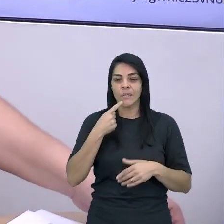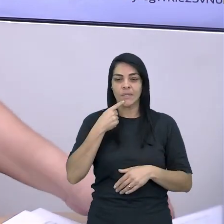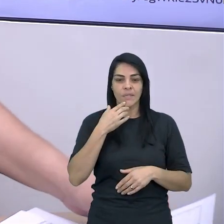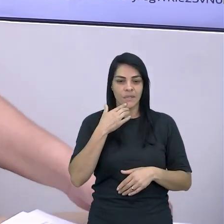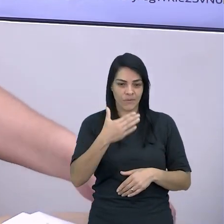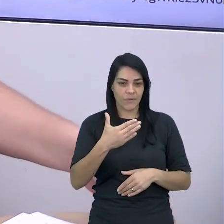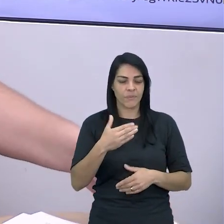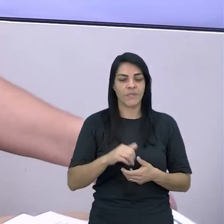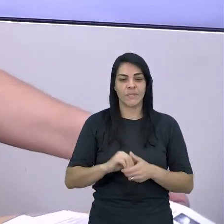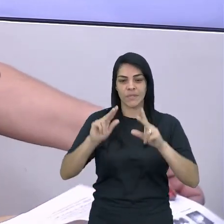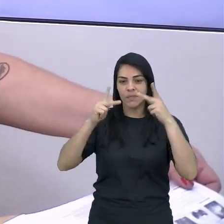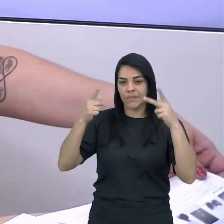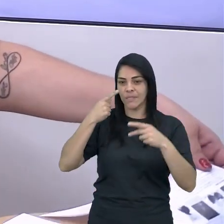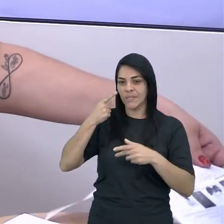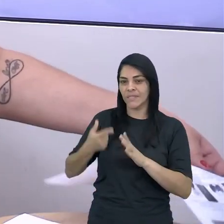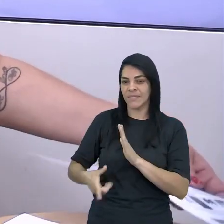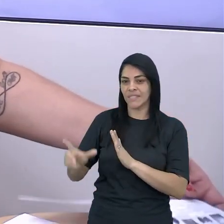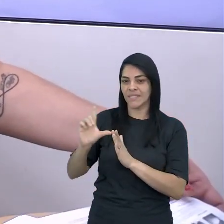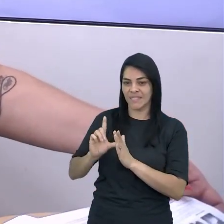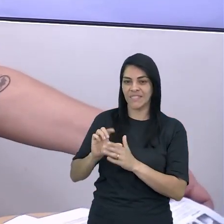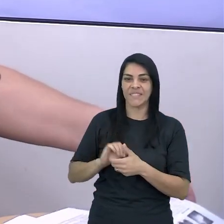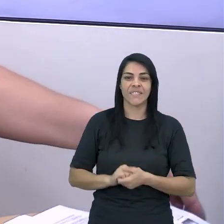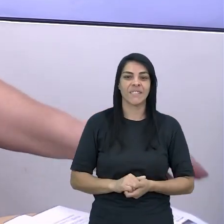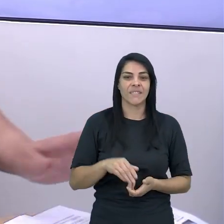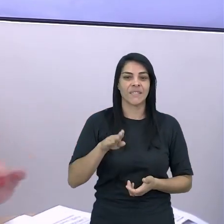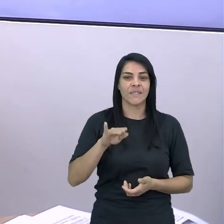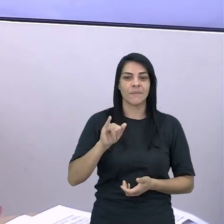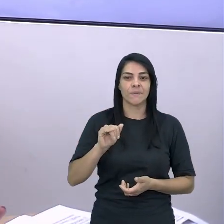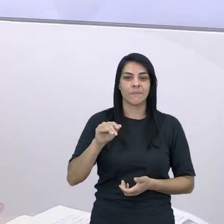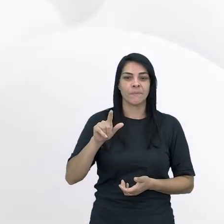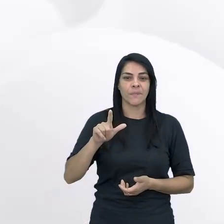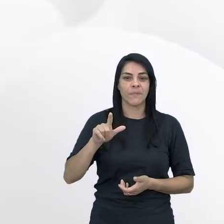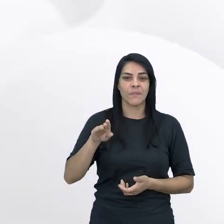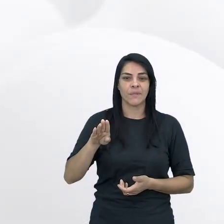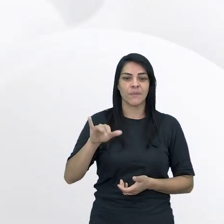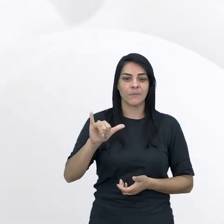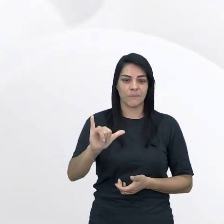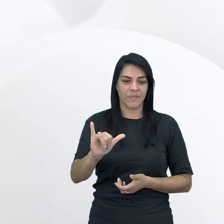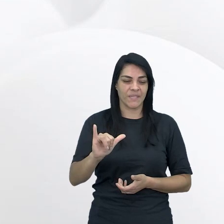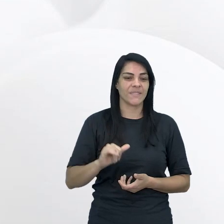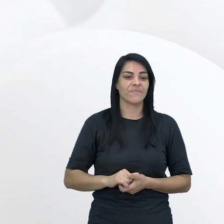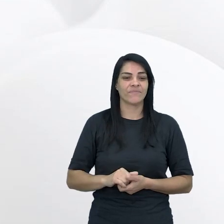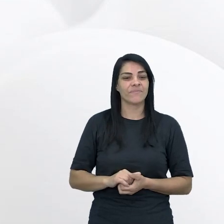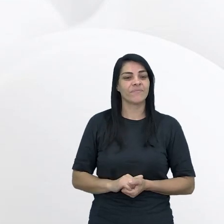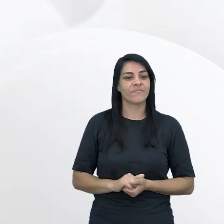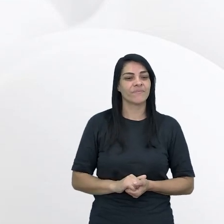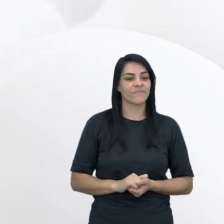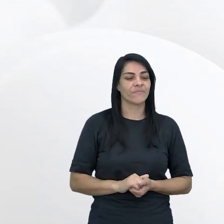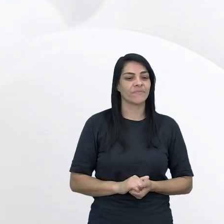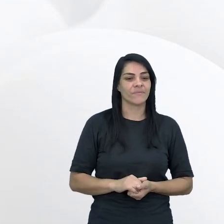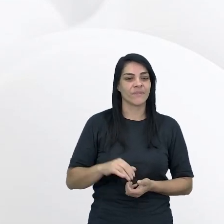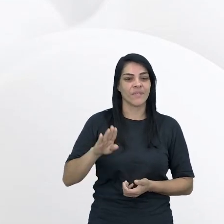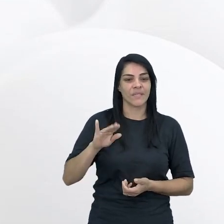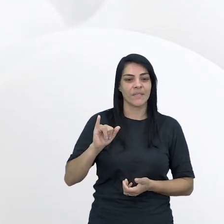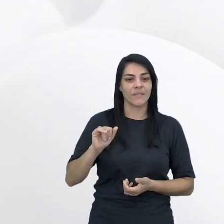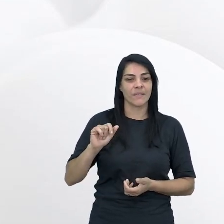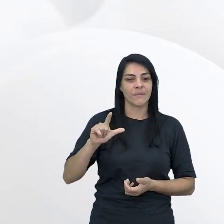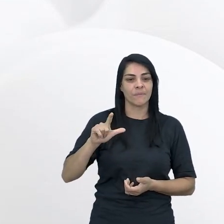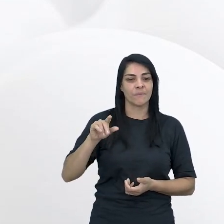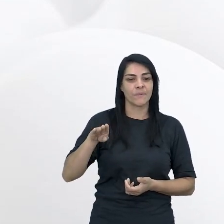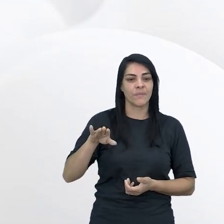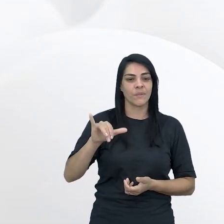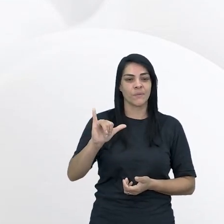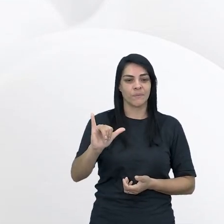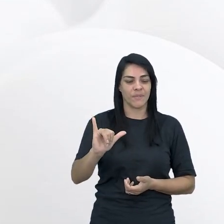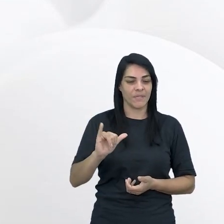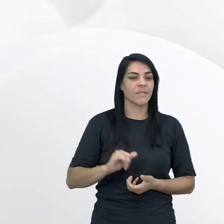aquele slide lá do... Isso. Olha só. Pode deixar. Isso. O Bilby. Eu